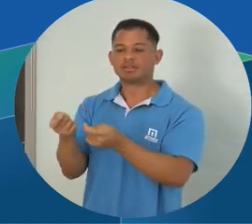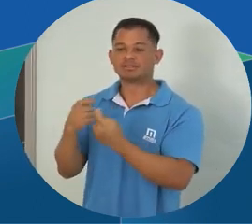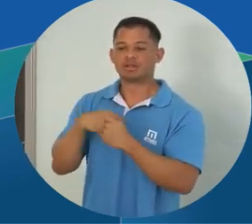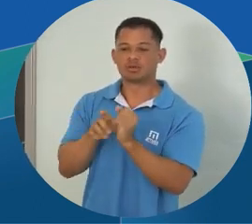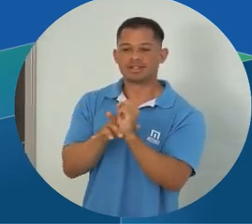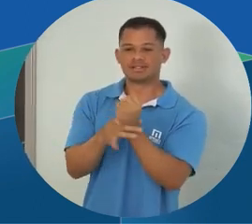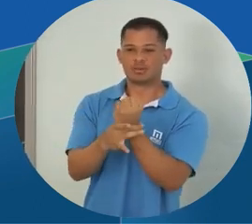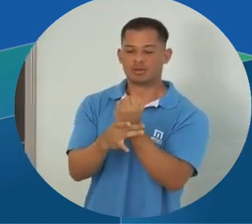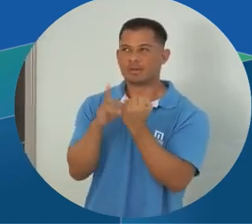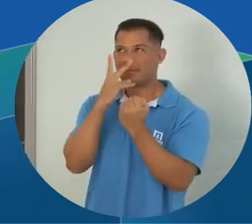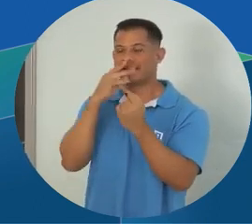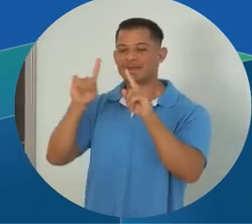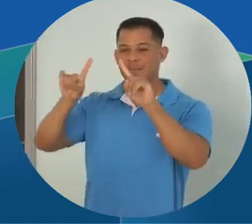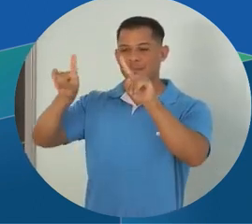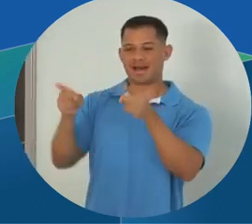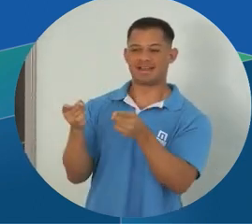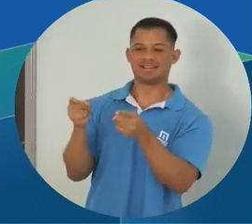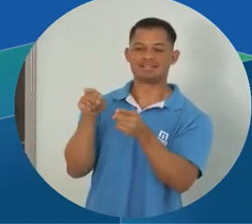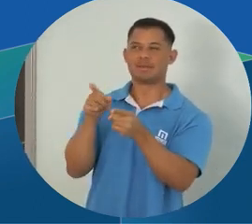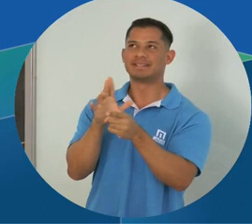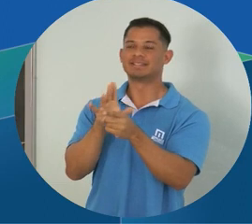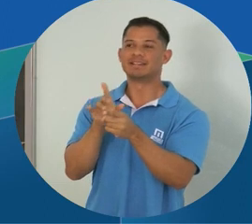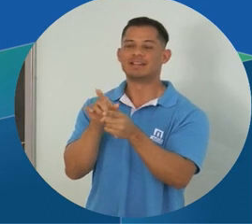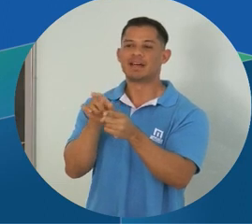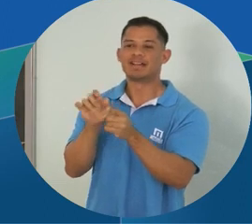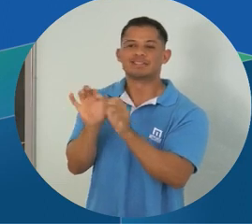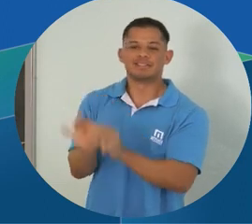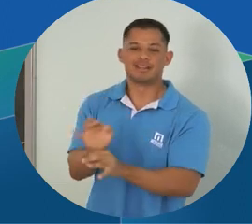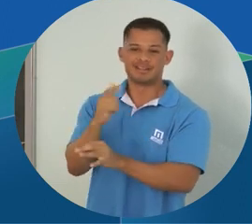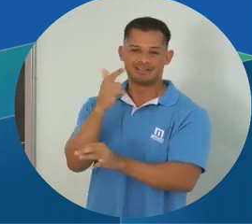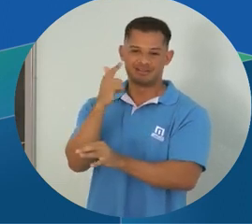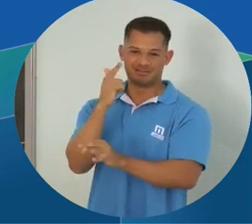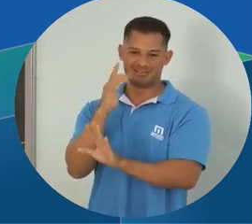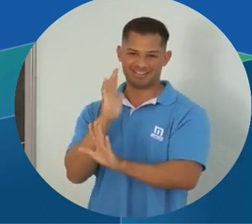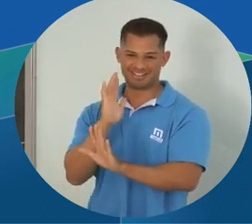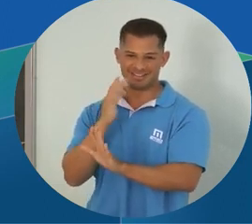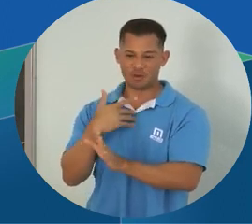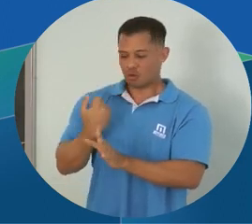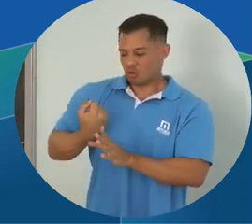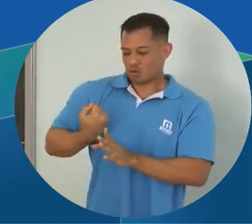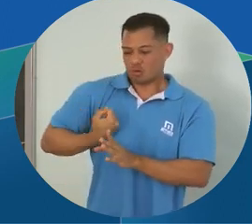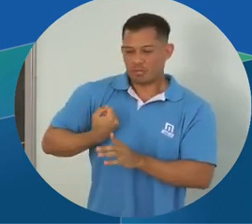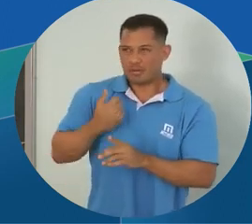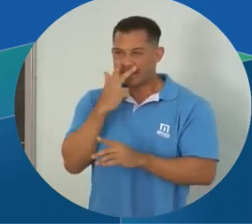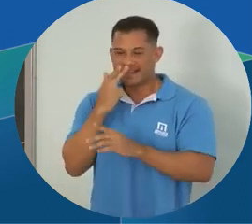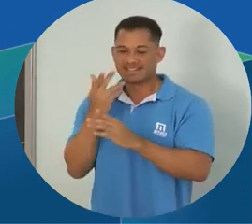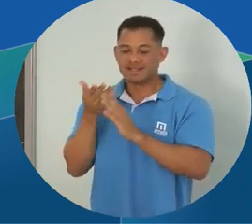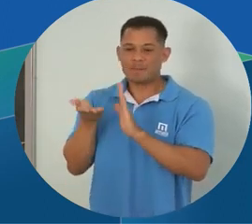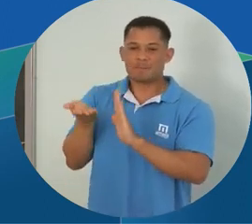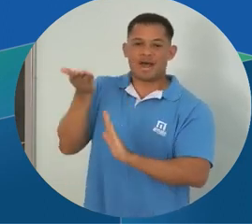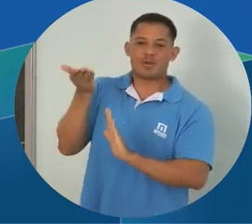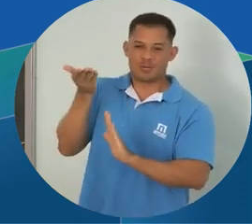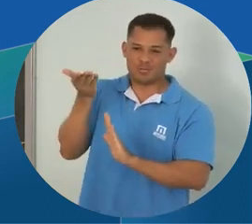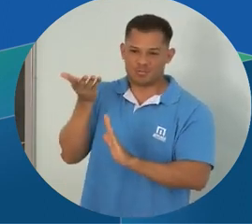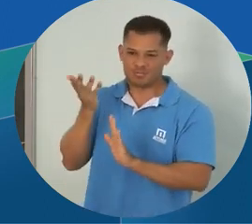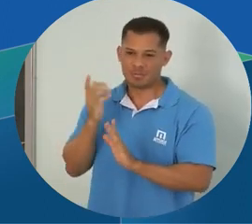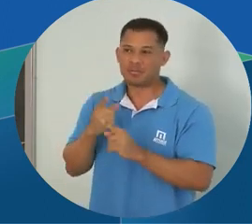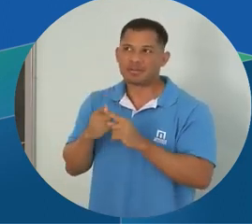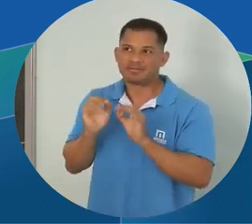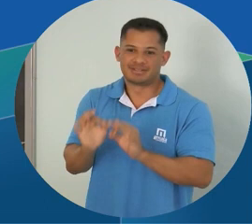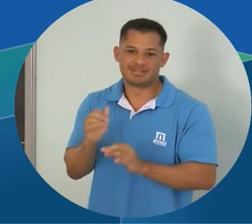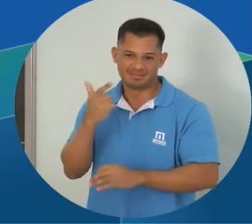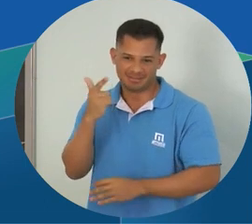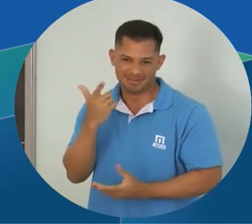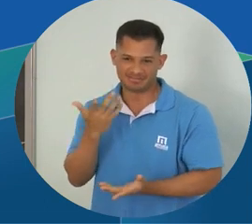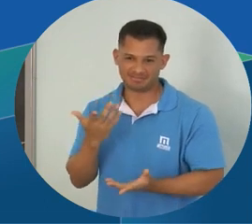parênteses, que seria um valor ali devido a uma certa incerteza, um valor um pouco maior. Então, para essa parte